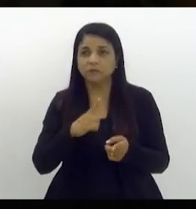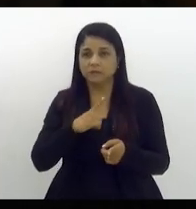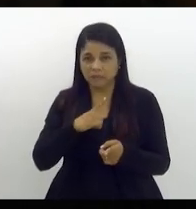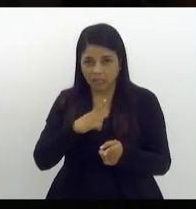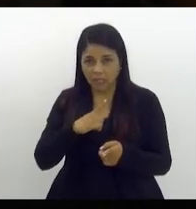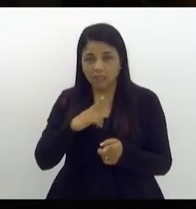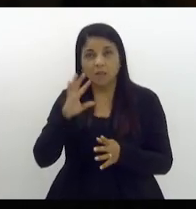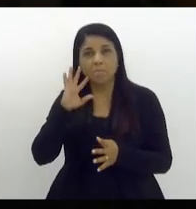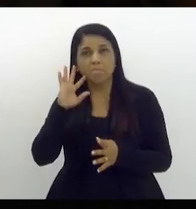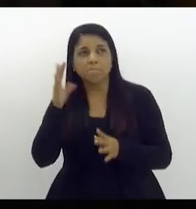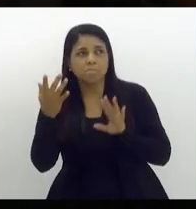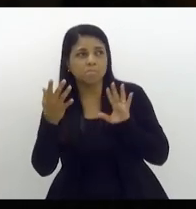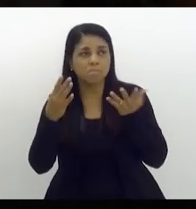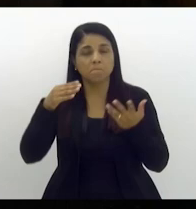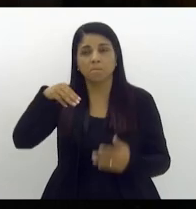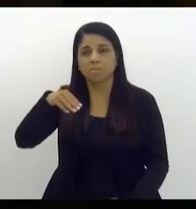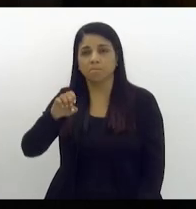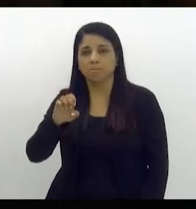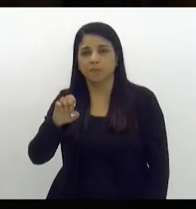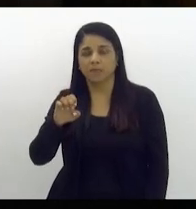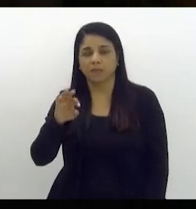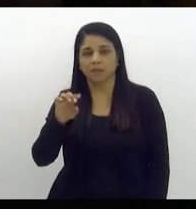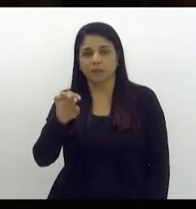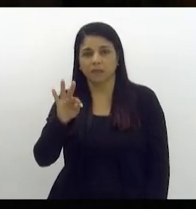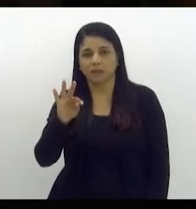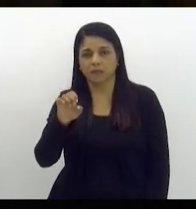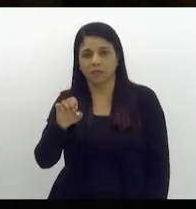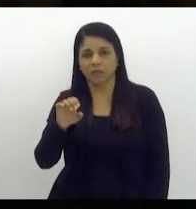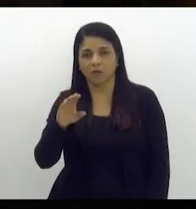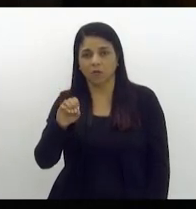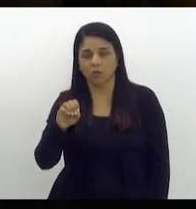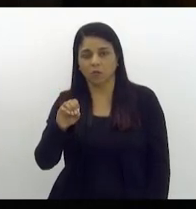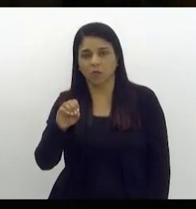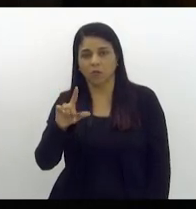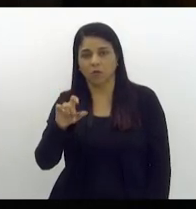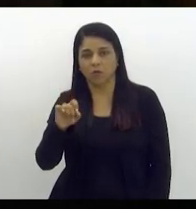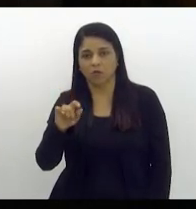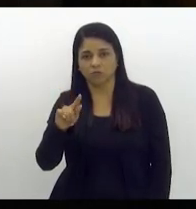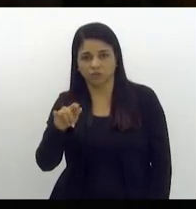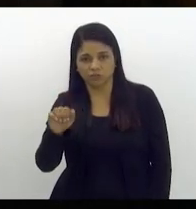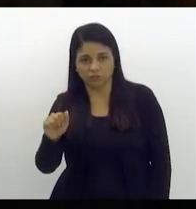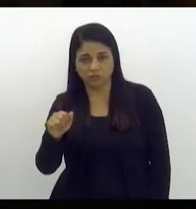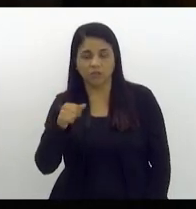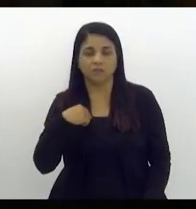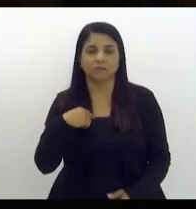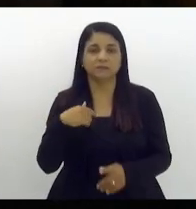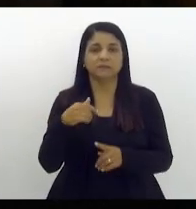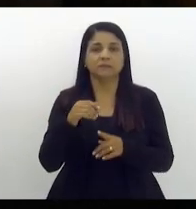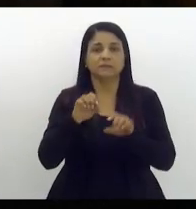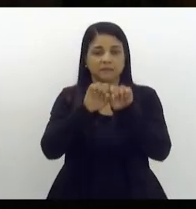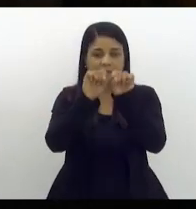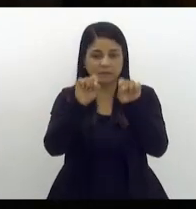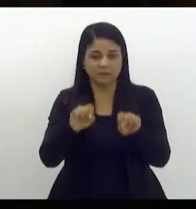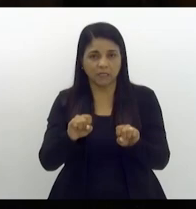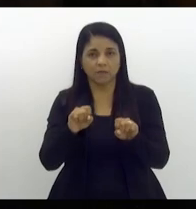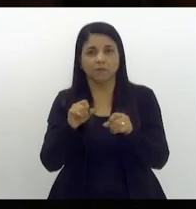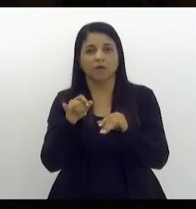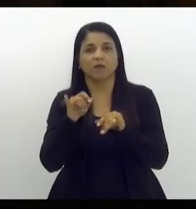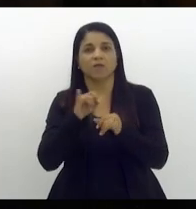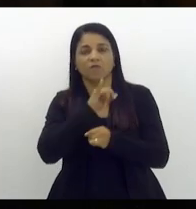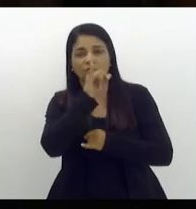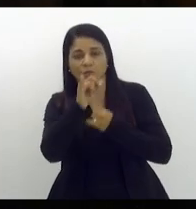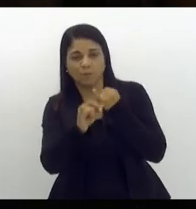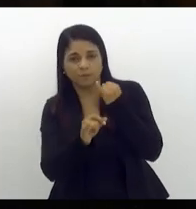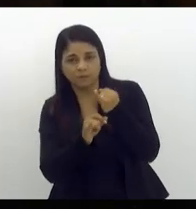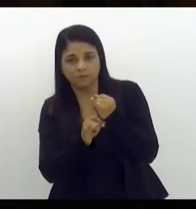sim, mas na prevenção com sistemas informatizados, de alerta